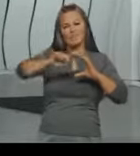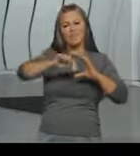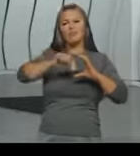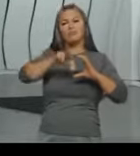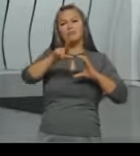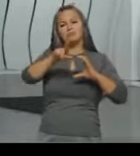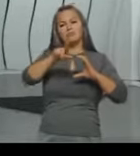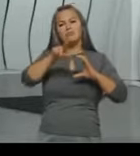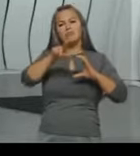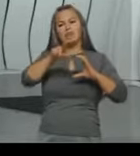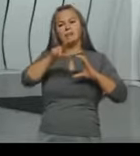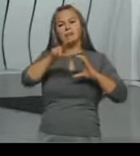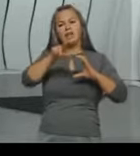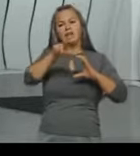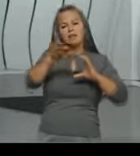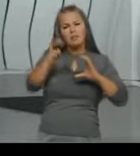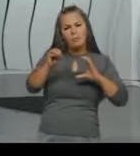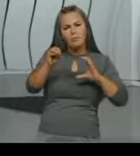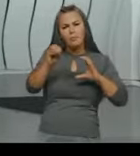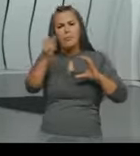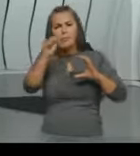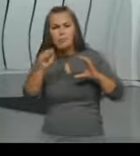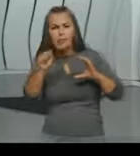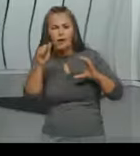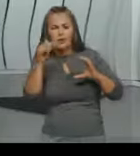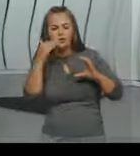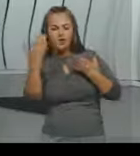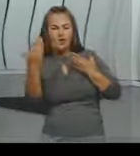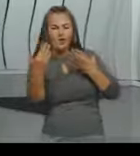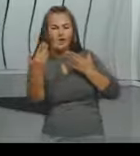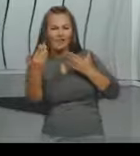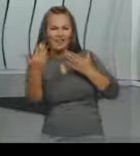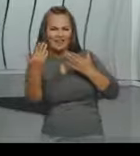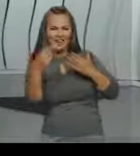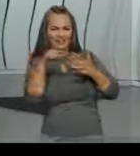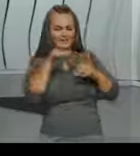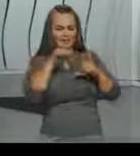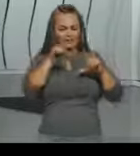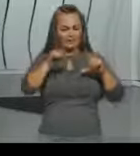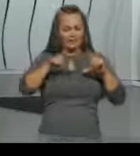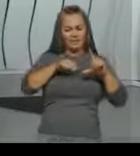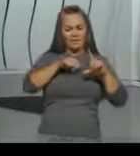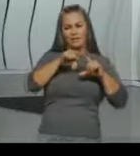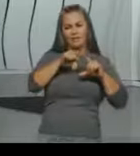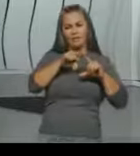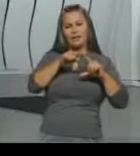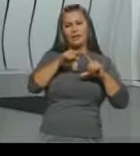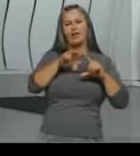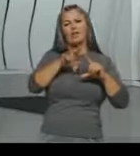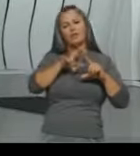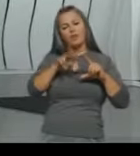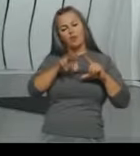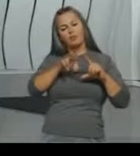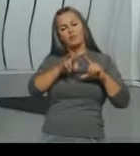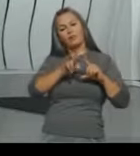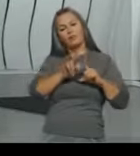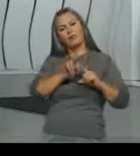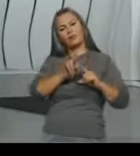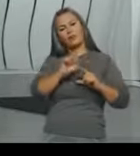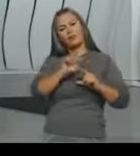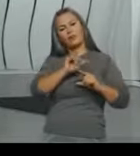sua bicicleta, com a moto lá do seu pai, de sua mãe, de algum parente seu, beleza? Por isso que a gente chama de raio. É